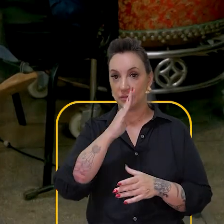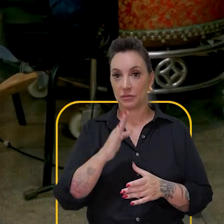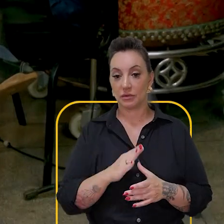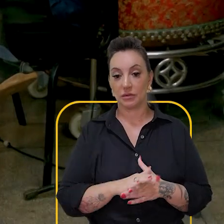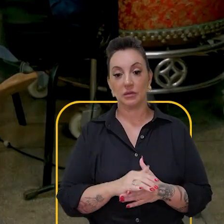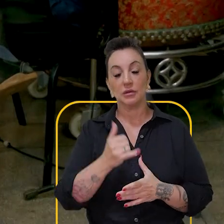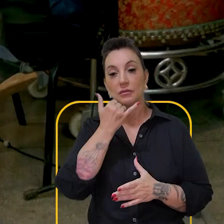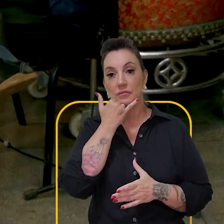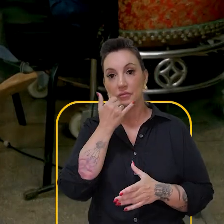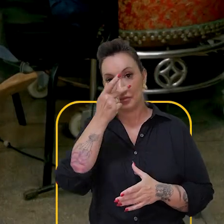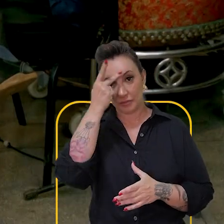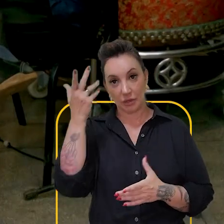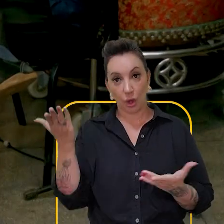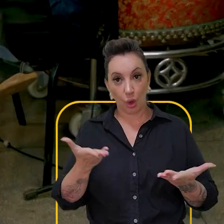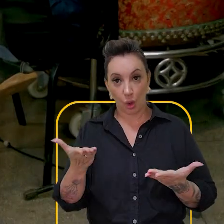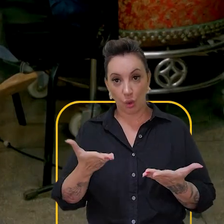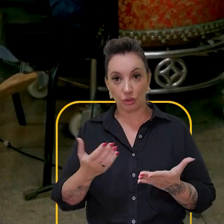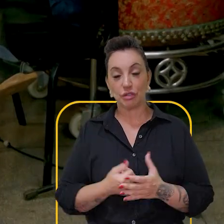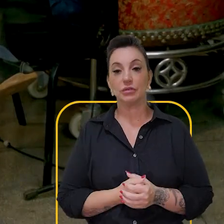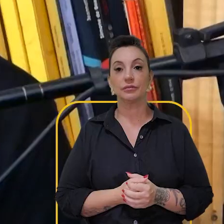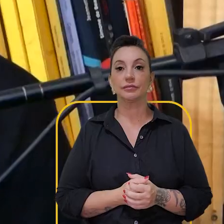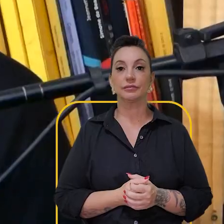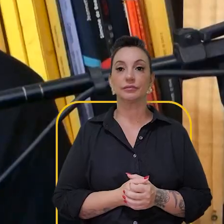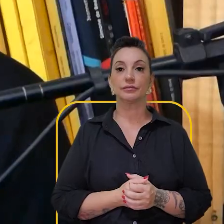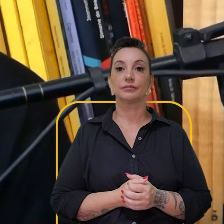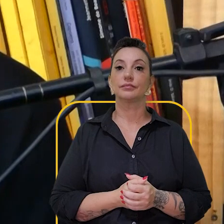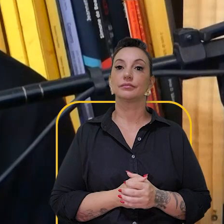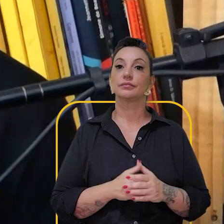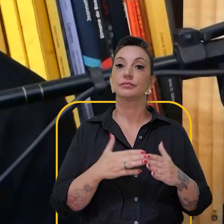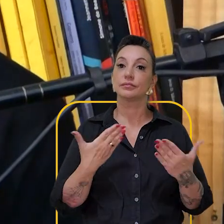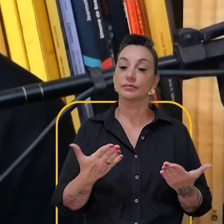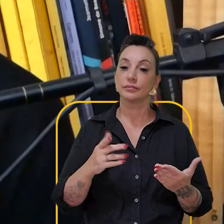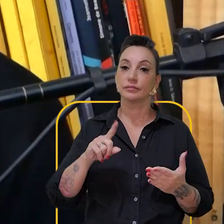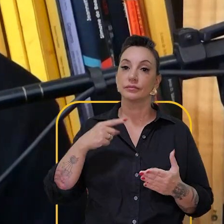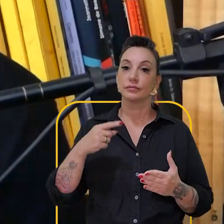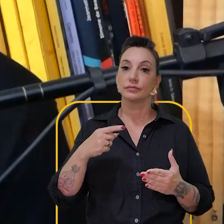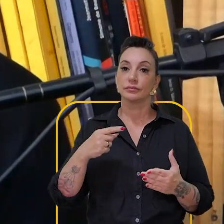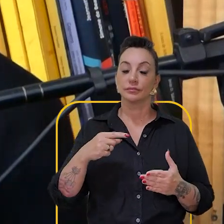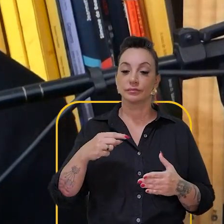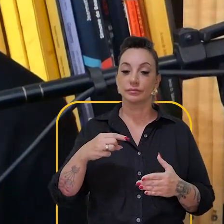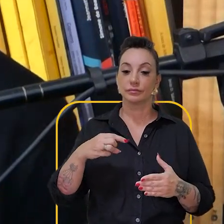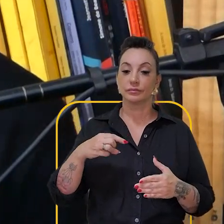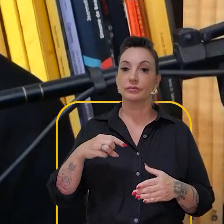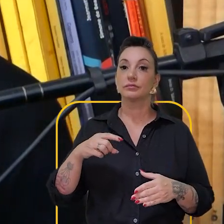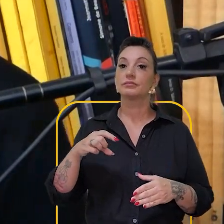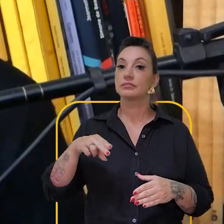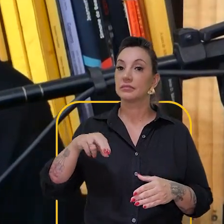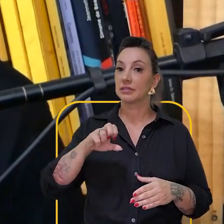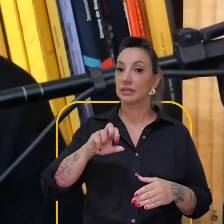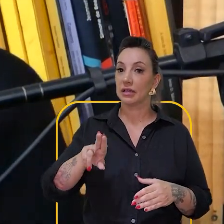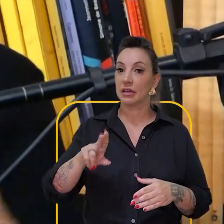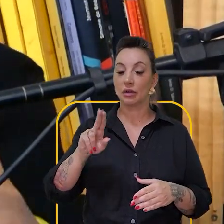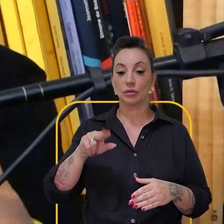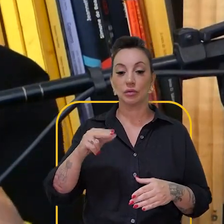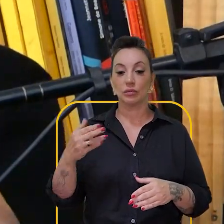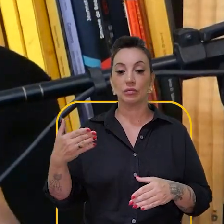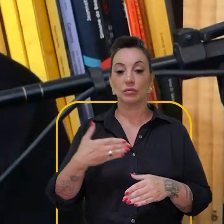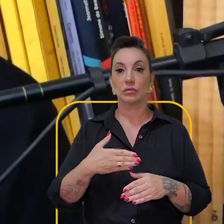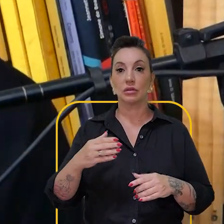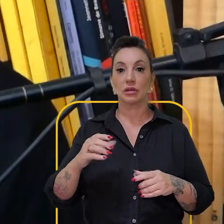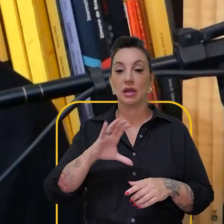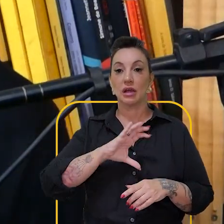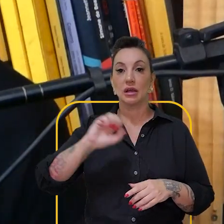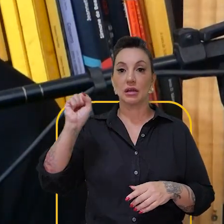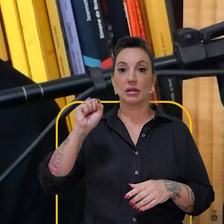Confederação nunca mais trouxeram títulos como antigamente na época que ele era ele foi técnico primeiro da da da Federação